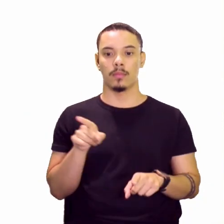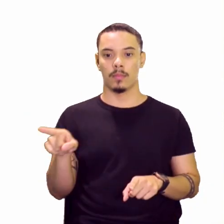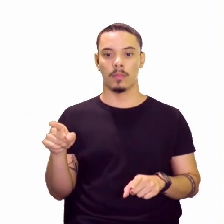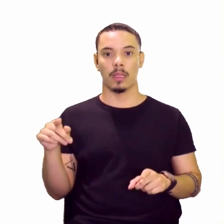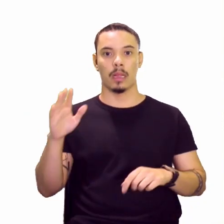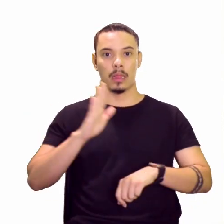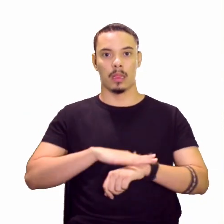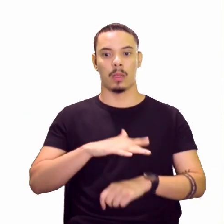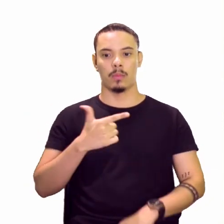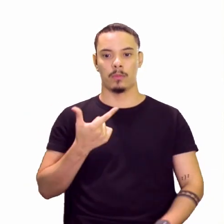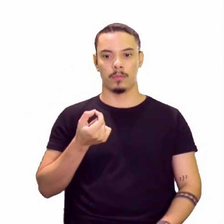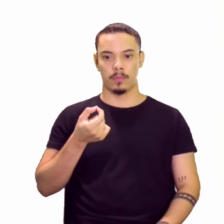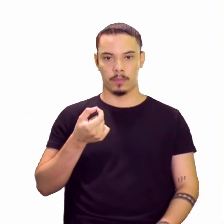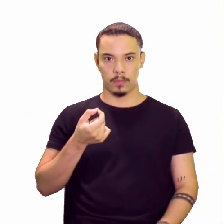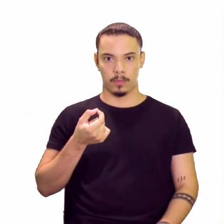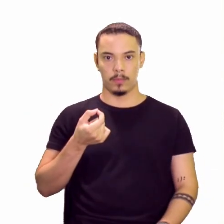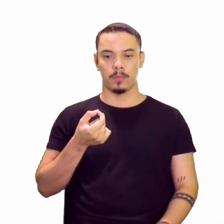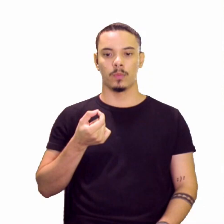de 20,